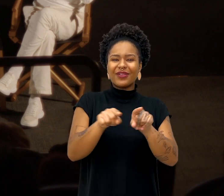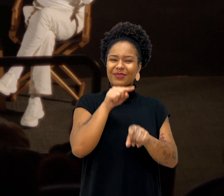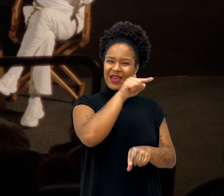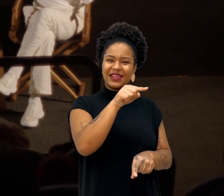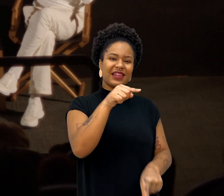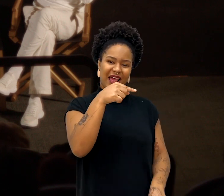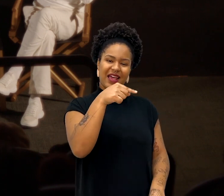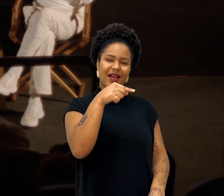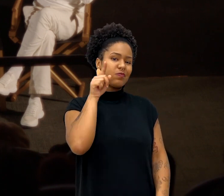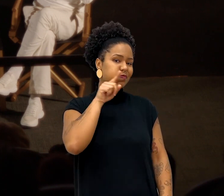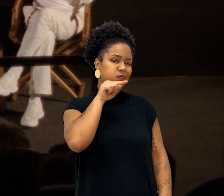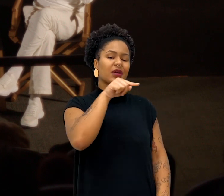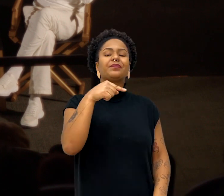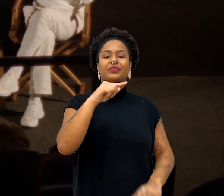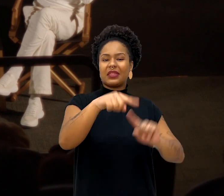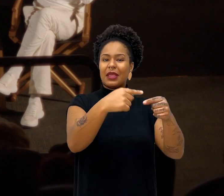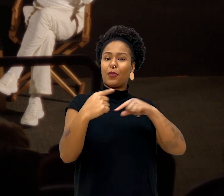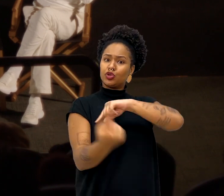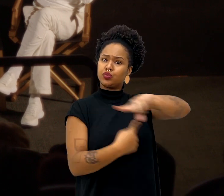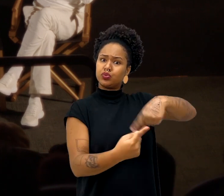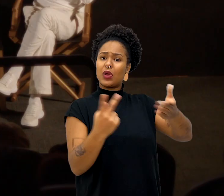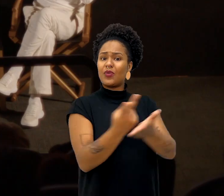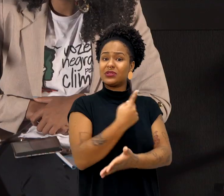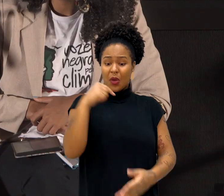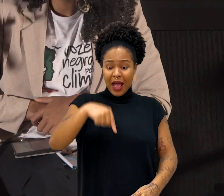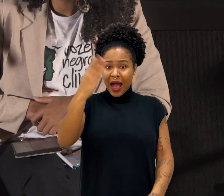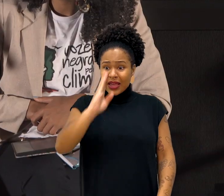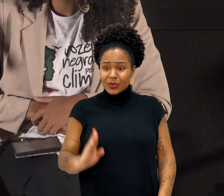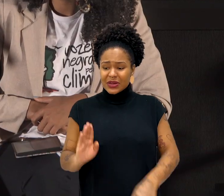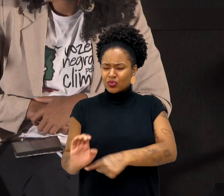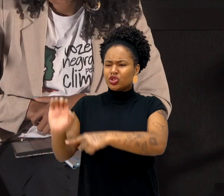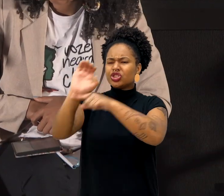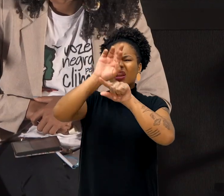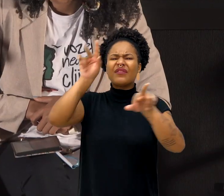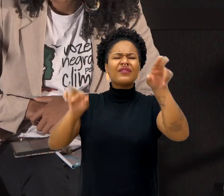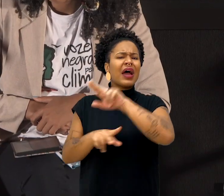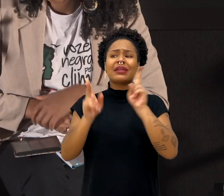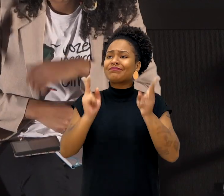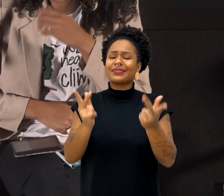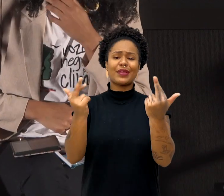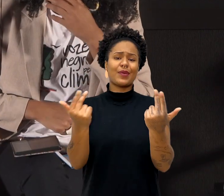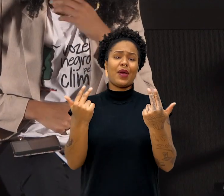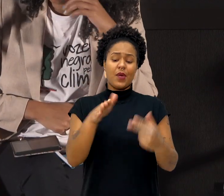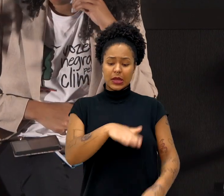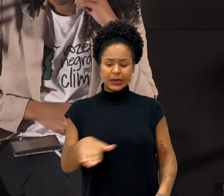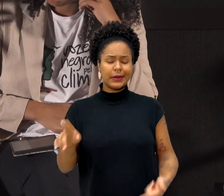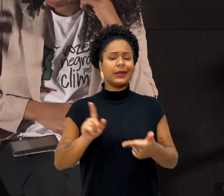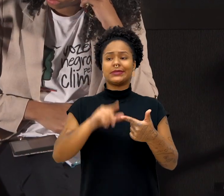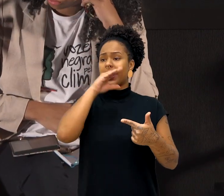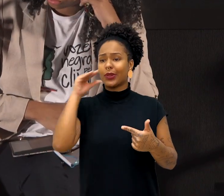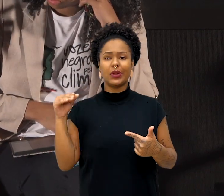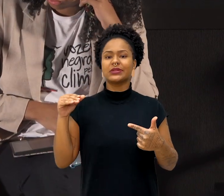pós-tragédia, assim como pós-Katrina. Então, a gente continua vivenciando aqui no Brasil, em vários estados,